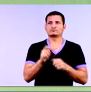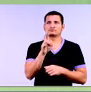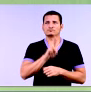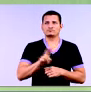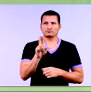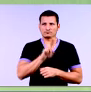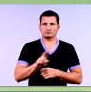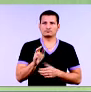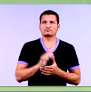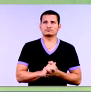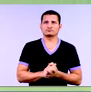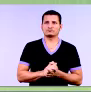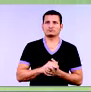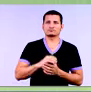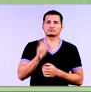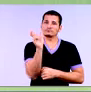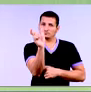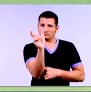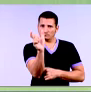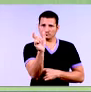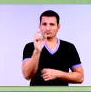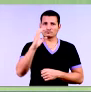utilizando classe,